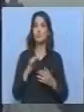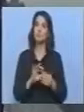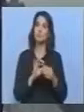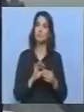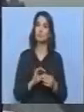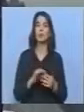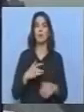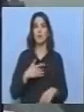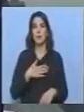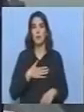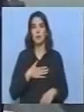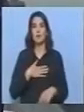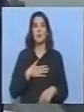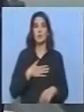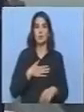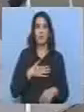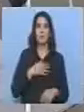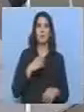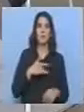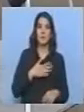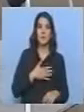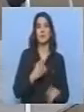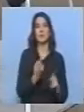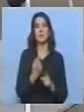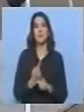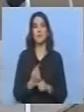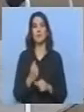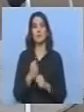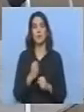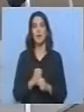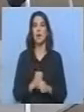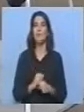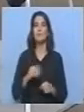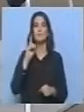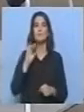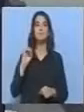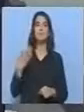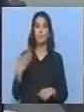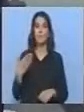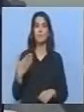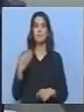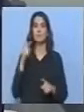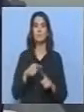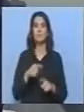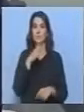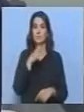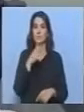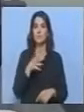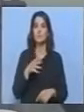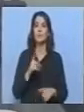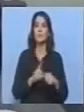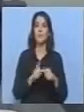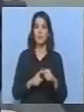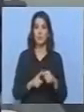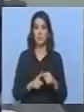ligação às empresas, às associações empresariais. E esse trabalho é um trabalho fundamental para explicar não só o